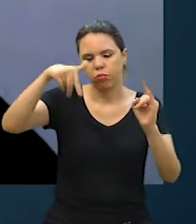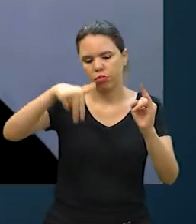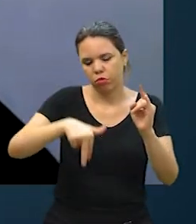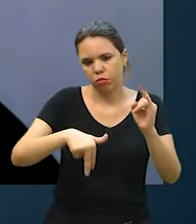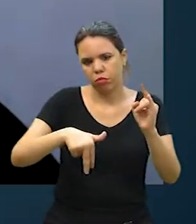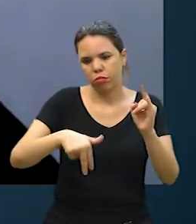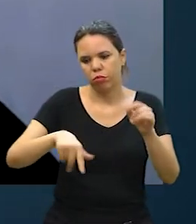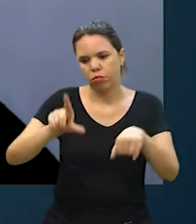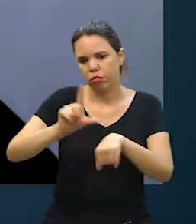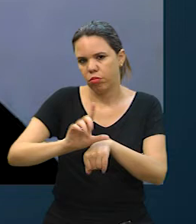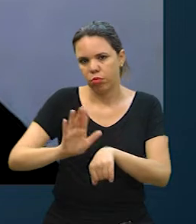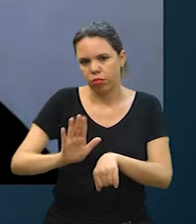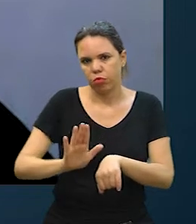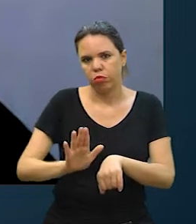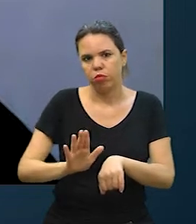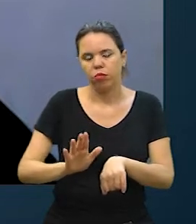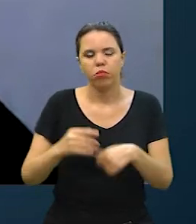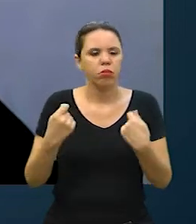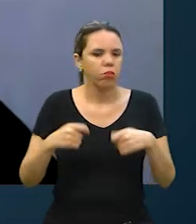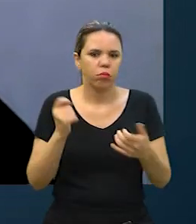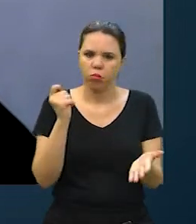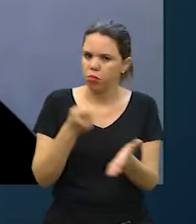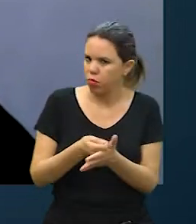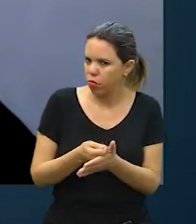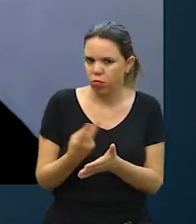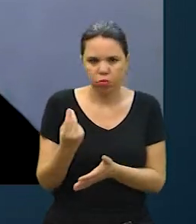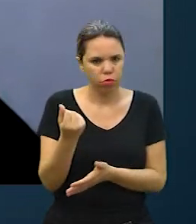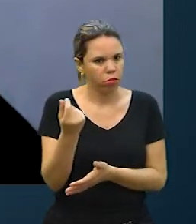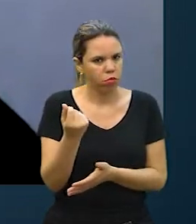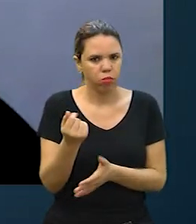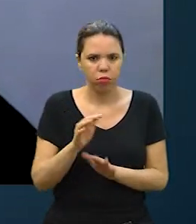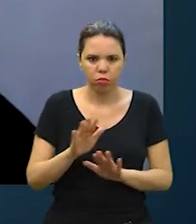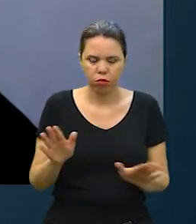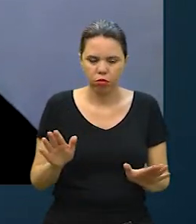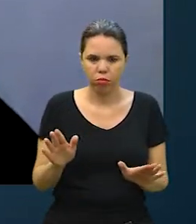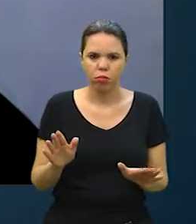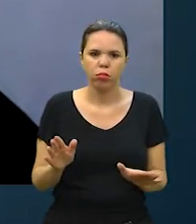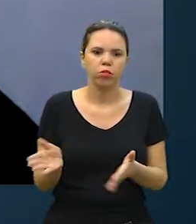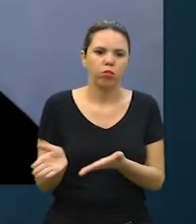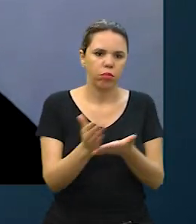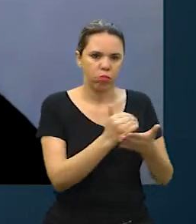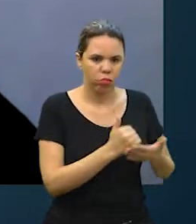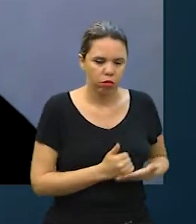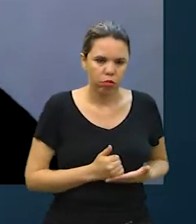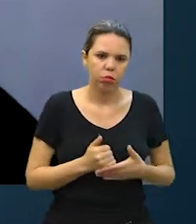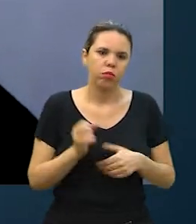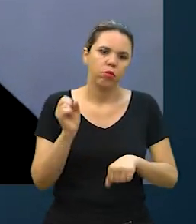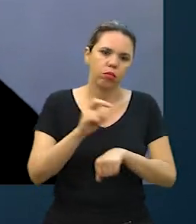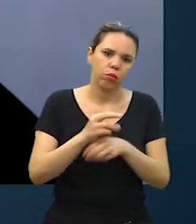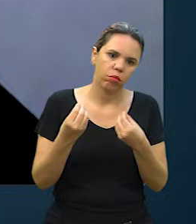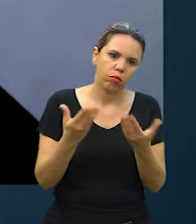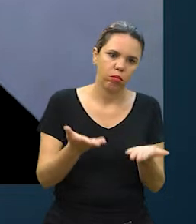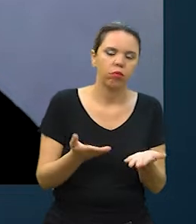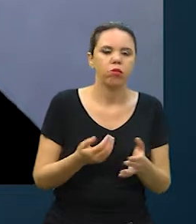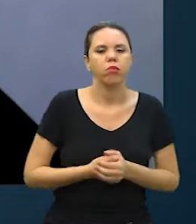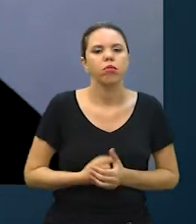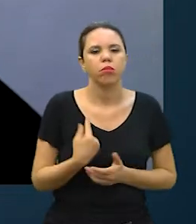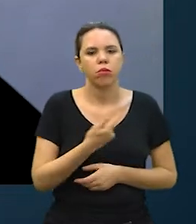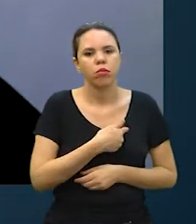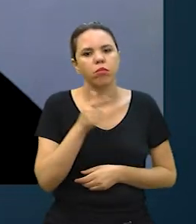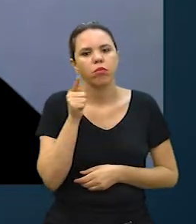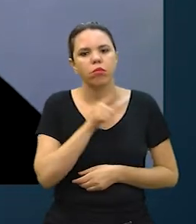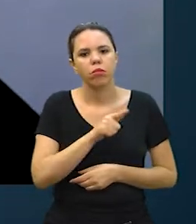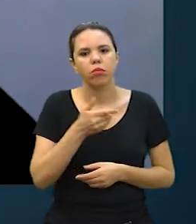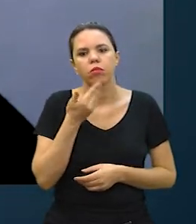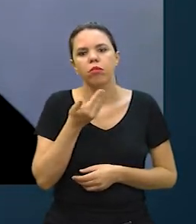se deslocar até a loja, e não precisa pagar taxa de coleta e nem taxa de entrega. Então a gente